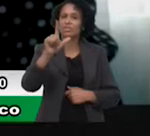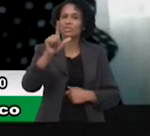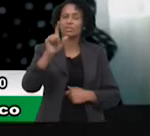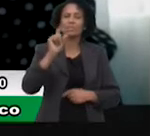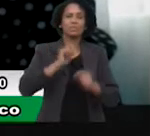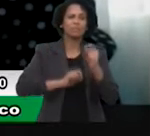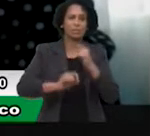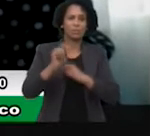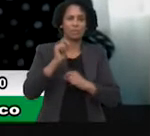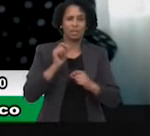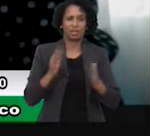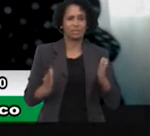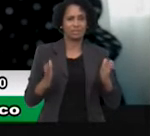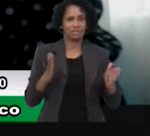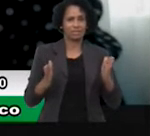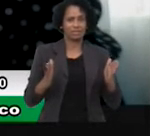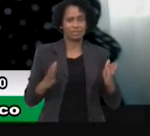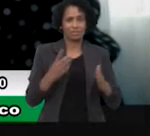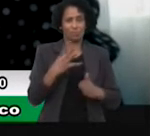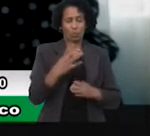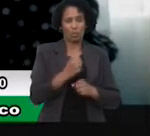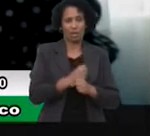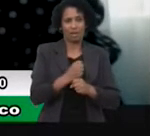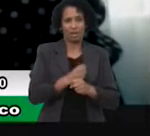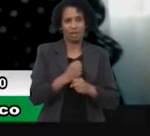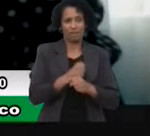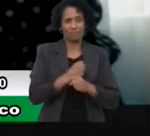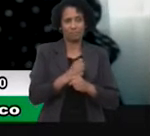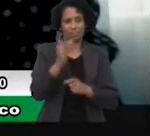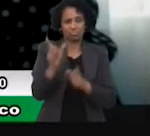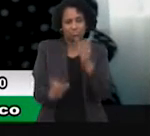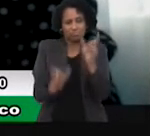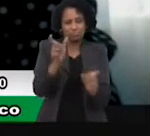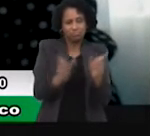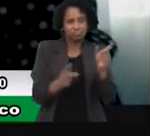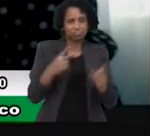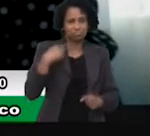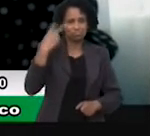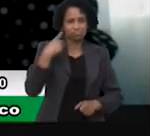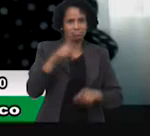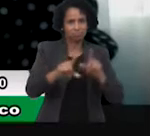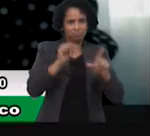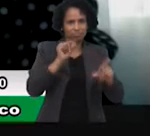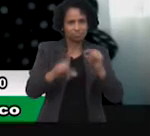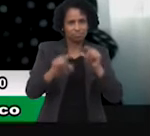nova legislatura, os eleitos e os reeleitos,